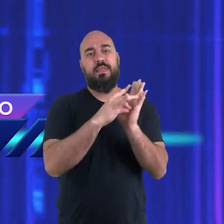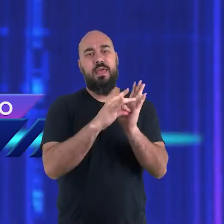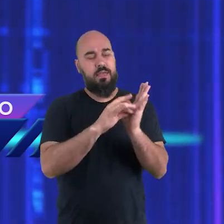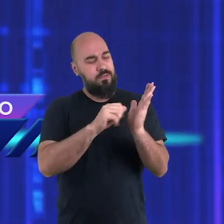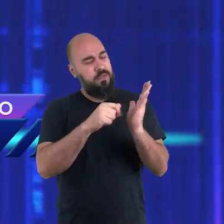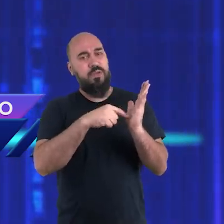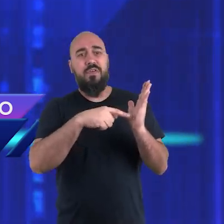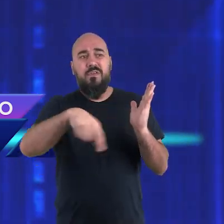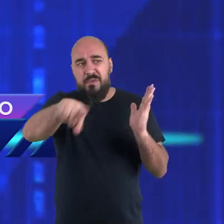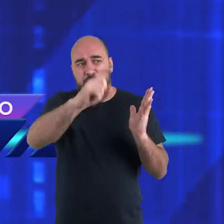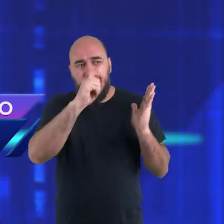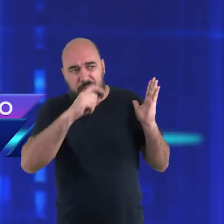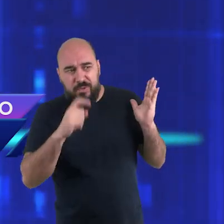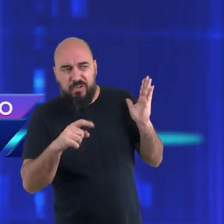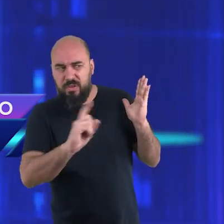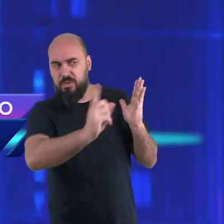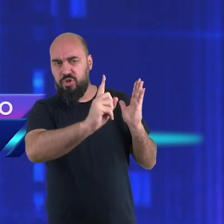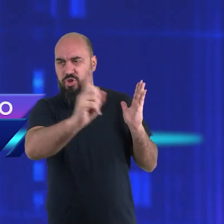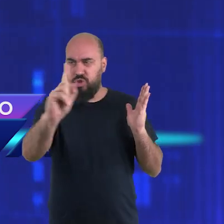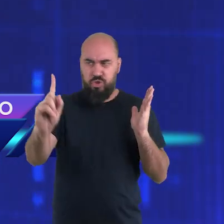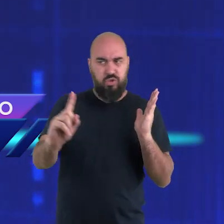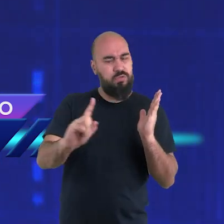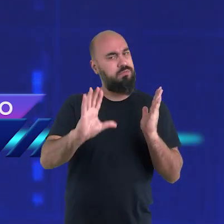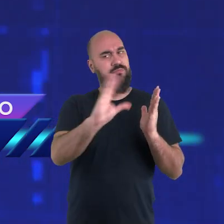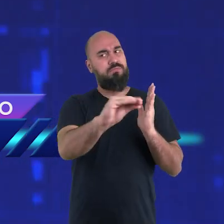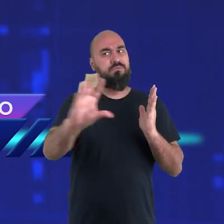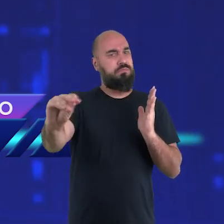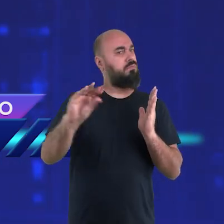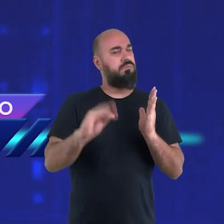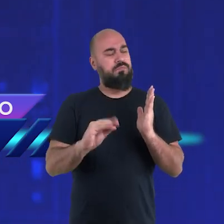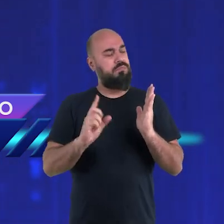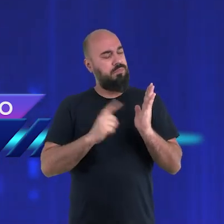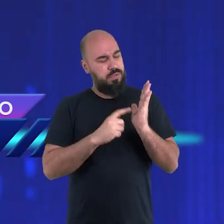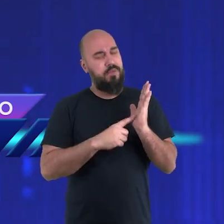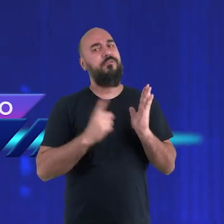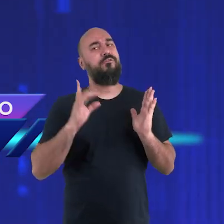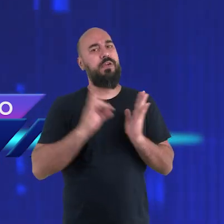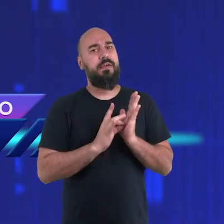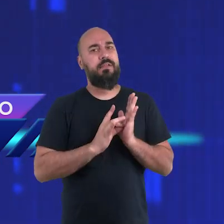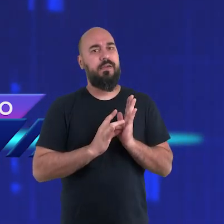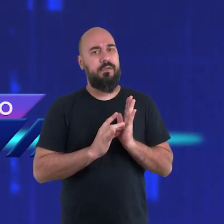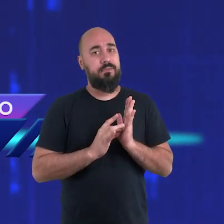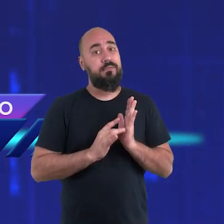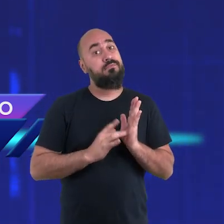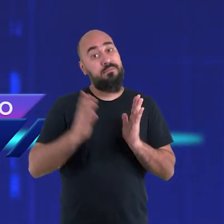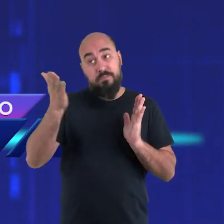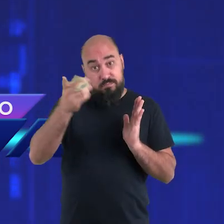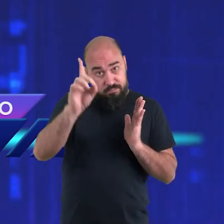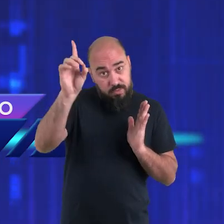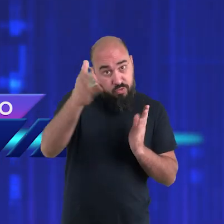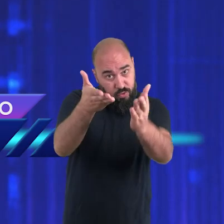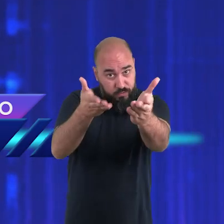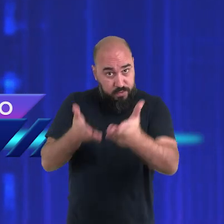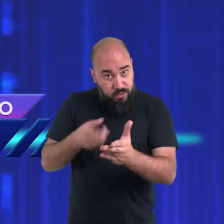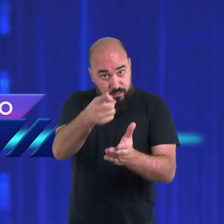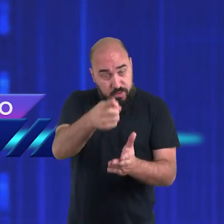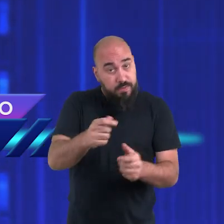todo. E você hoje está sendo convidado a ser parte deste movimento. Por que você